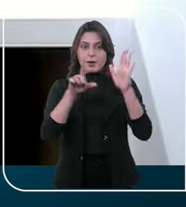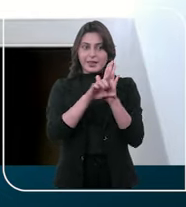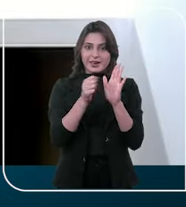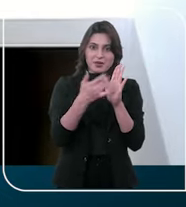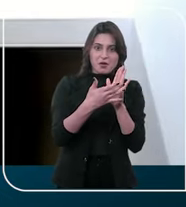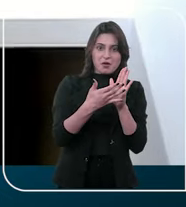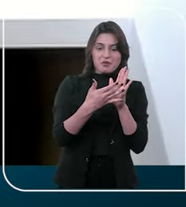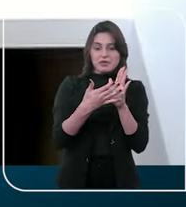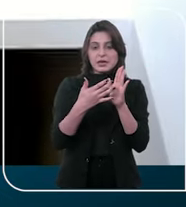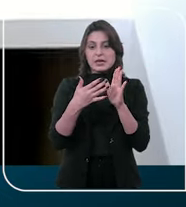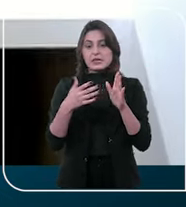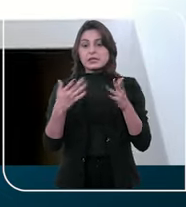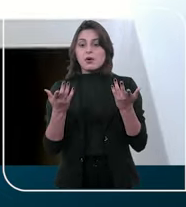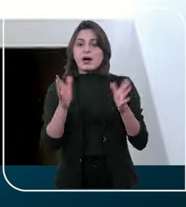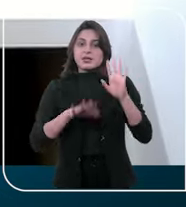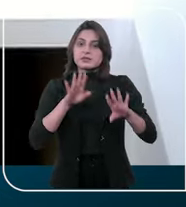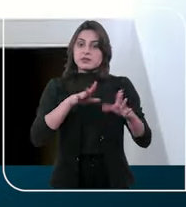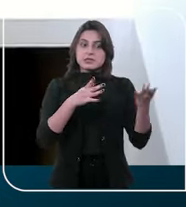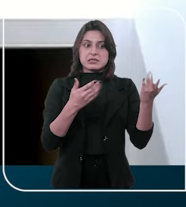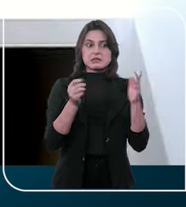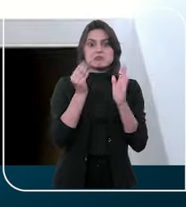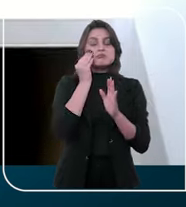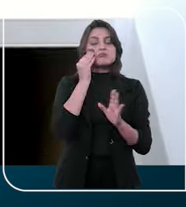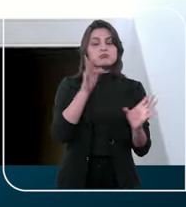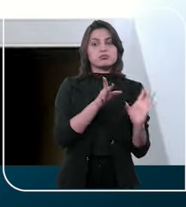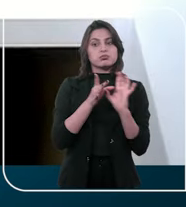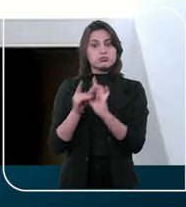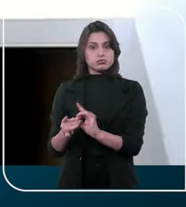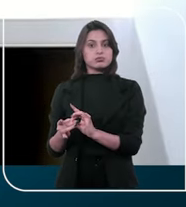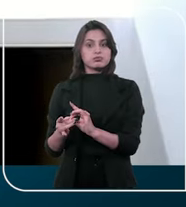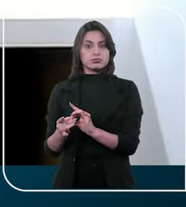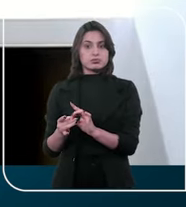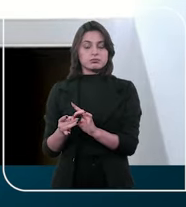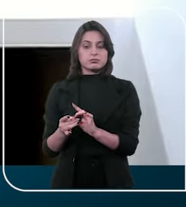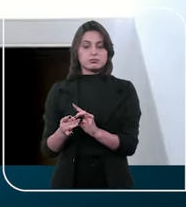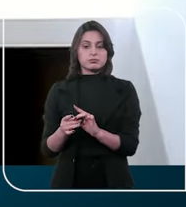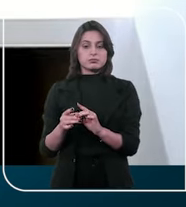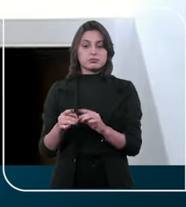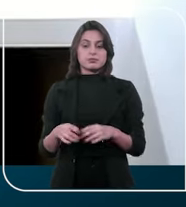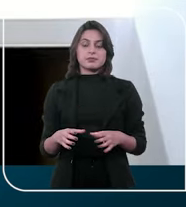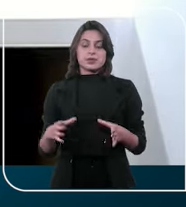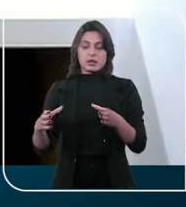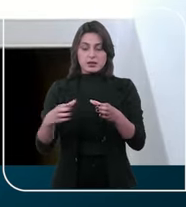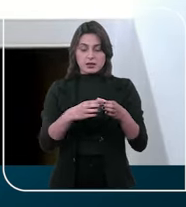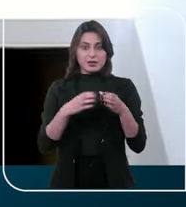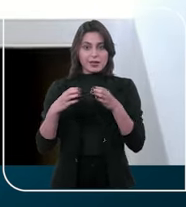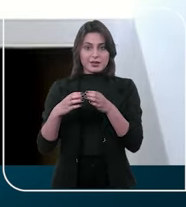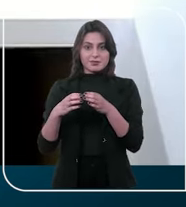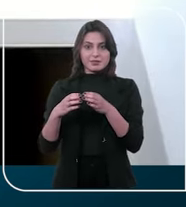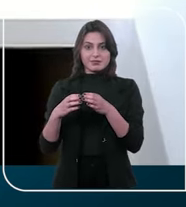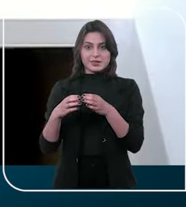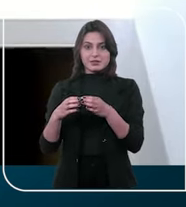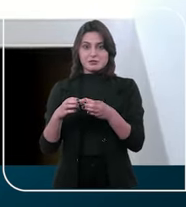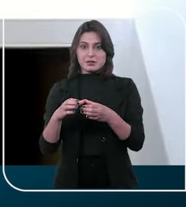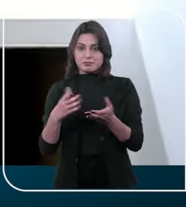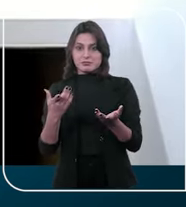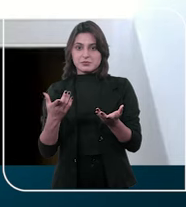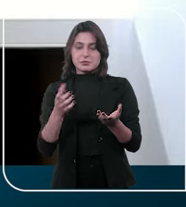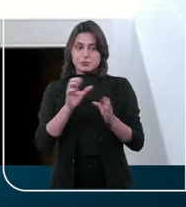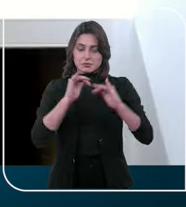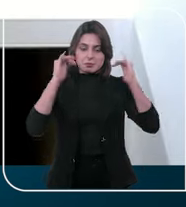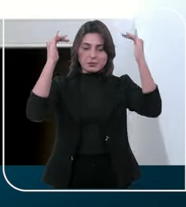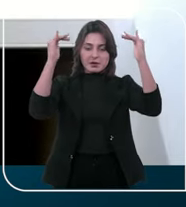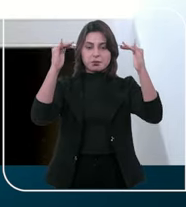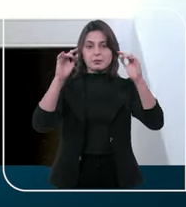execução provisória da pena, mesmo após a formação de uma maioria pelo colegiado do Supremo. Então, hoje, nós podemos executar provisoriamente a